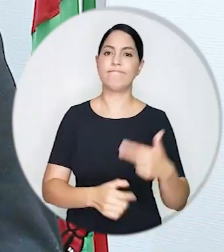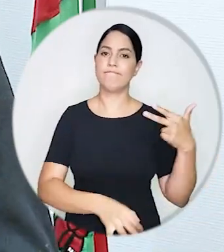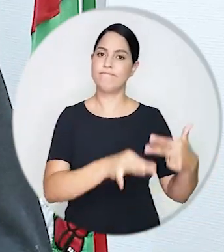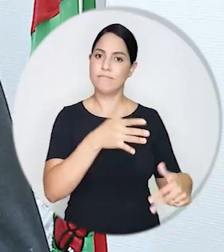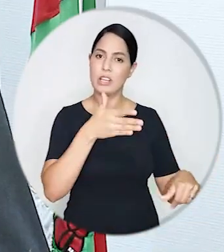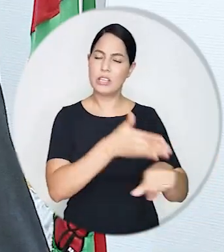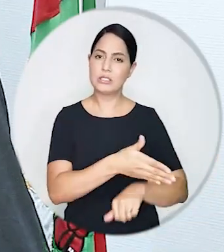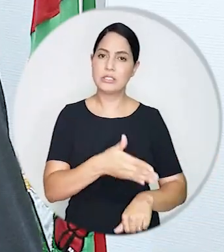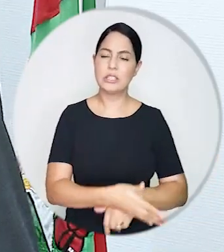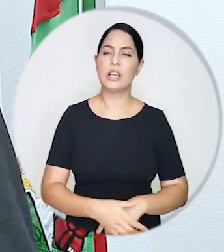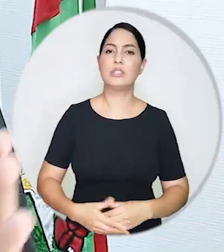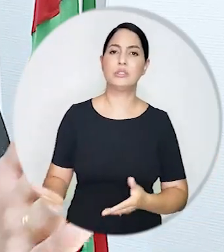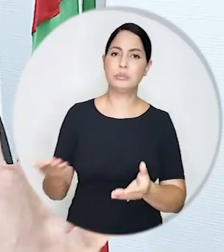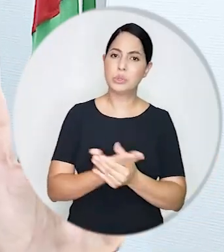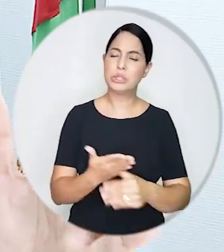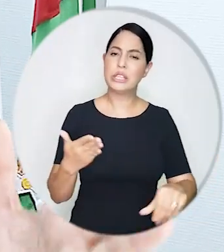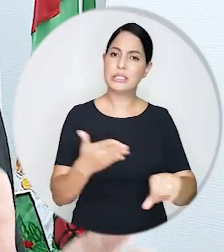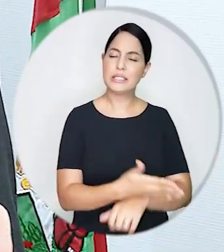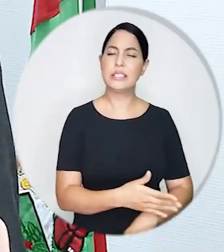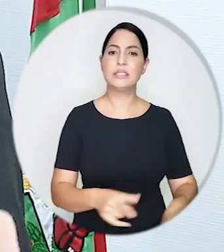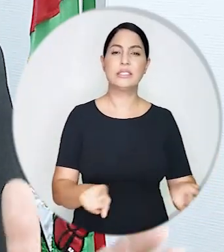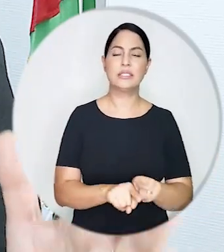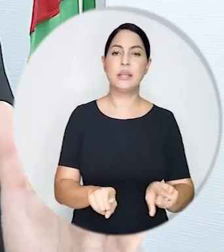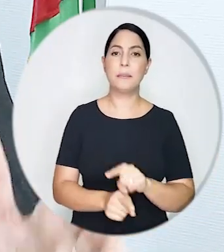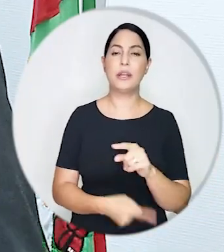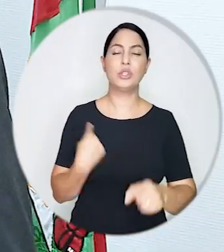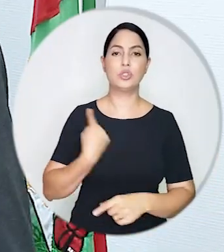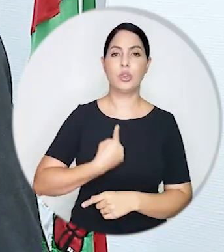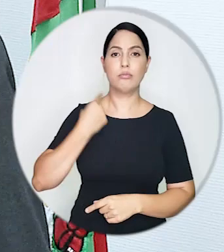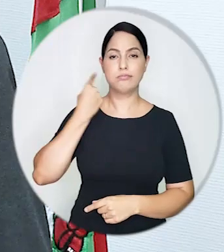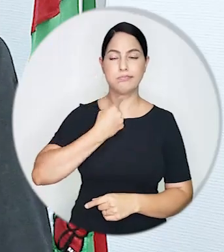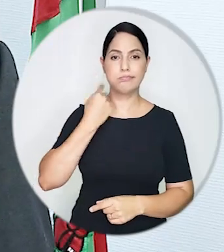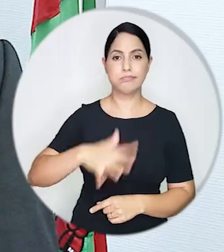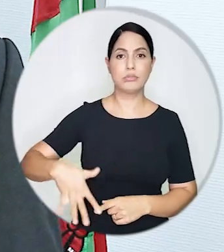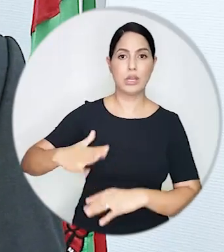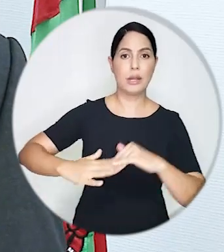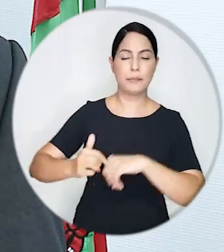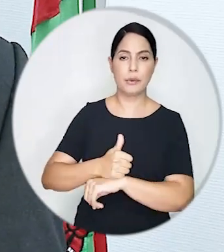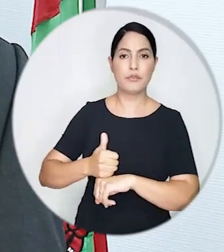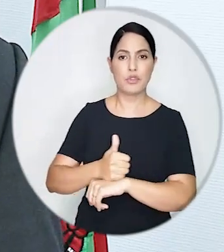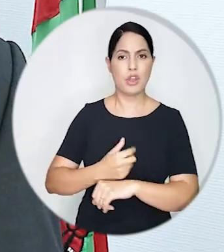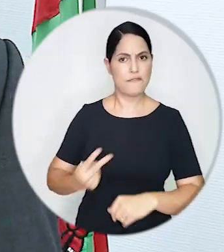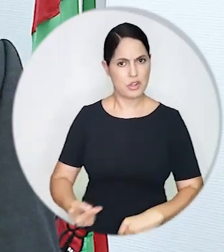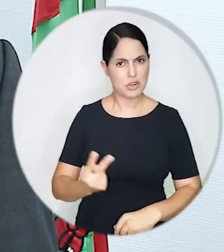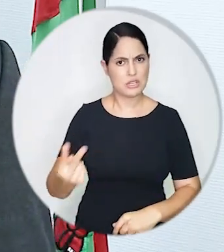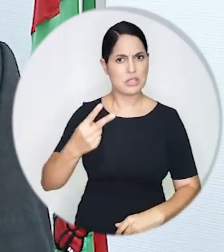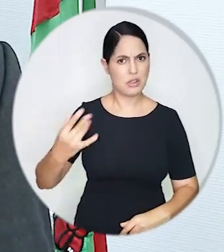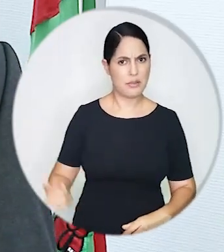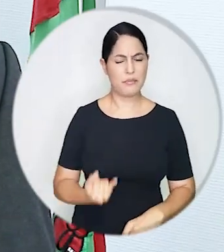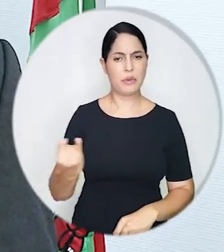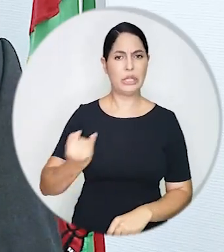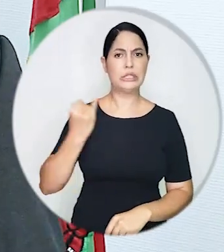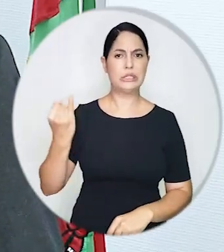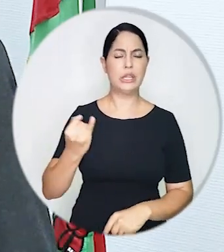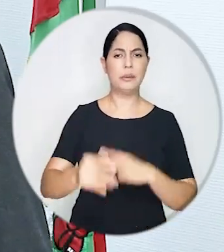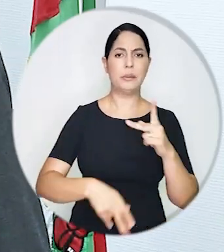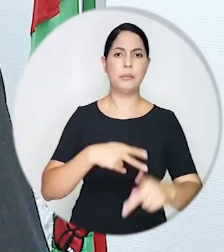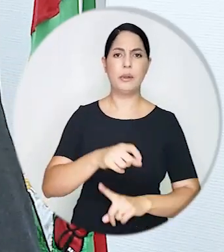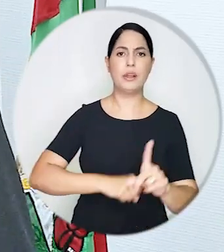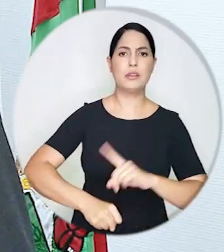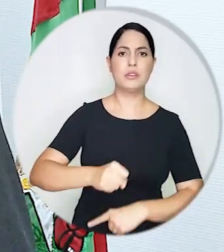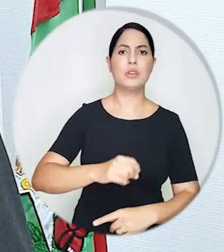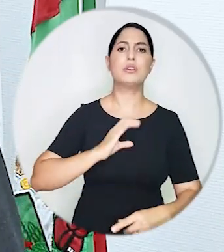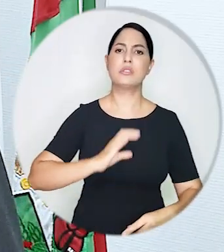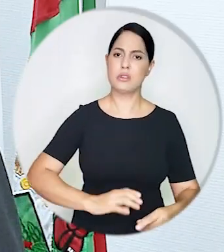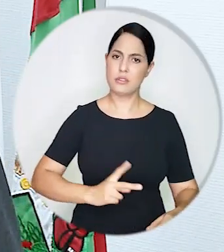prerrogativas, do acesso ao magistrado, do acesso aos autos, que nós possamos, com isso, valorizar a classe, porque a valorização da advocacia é